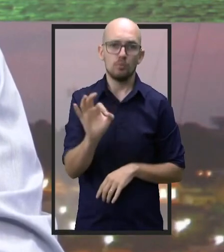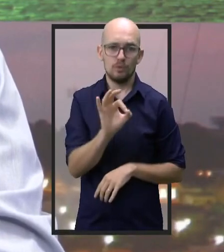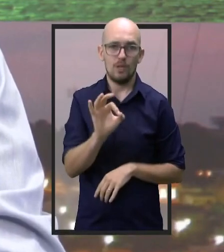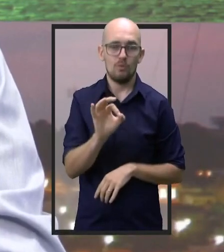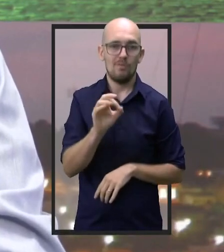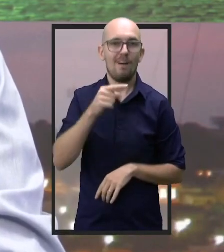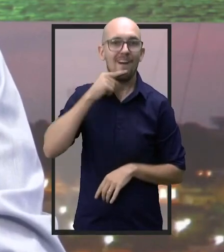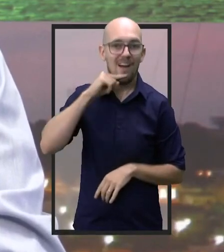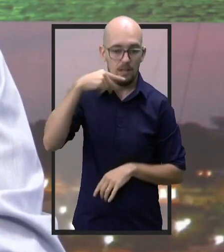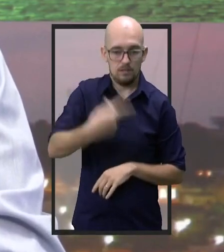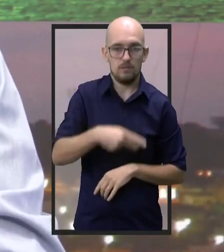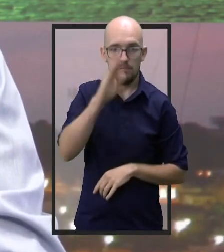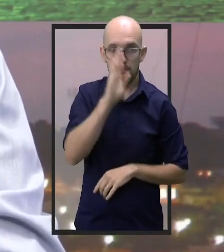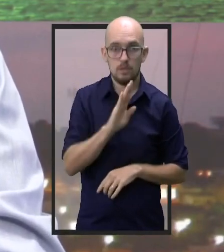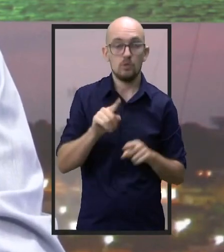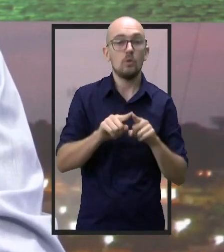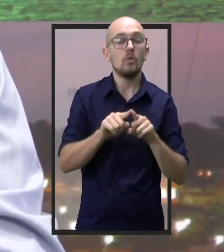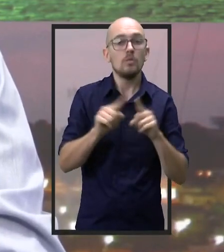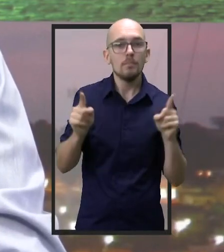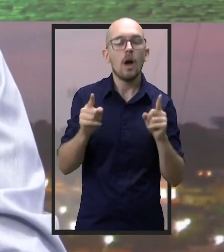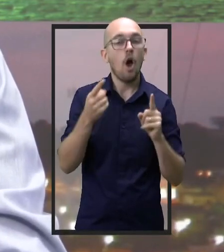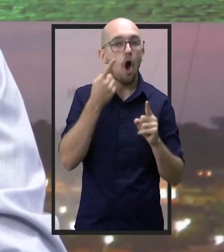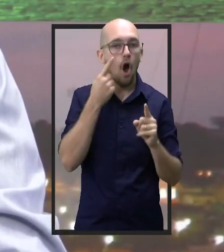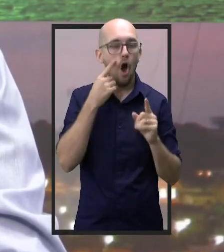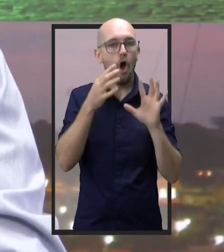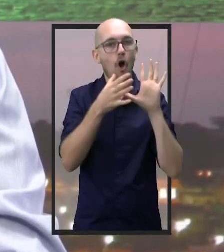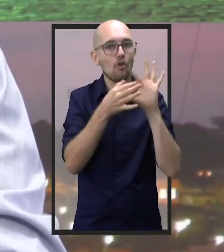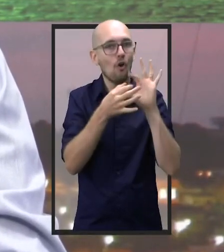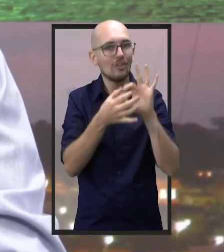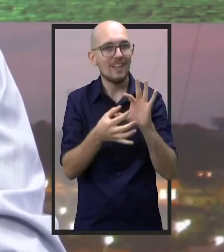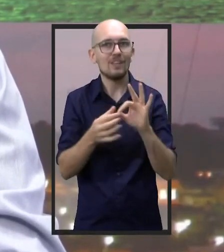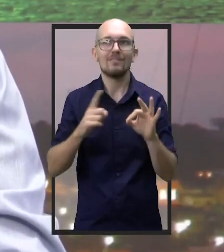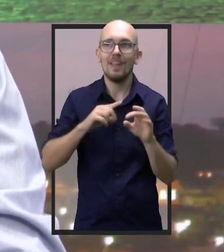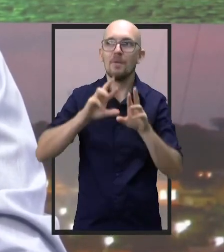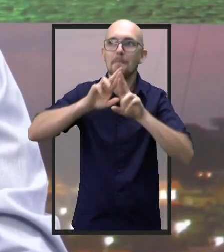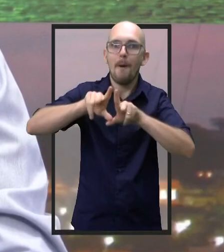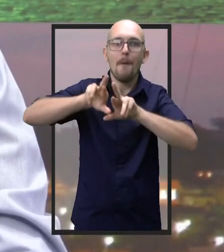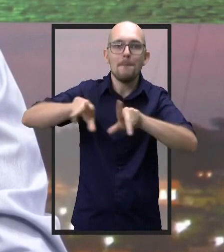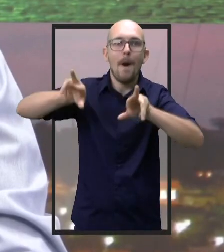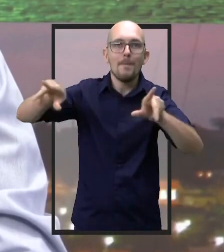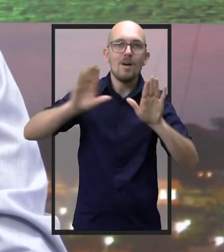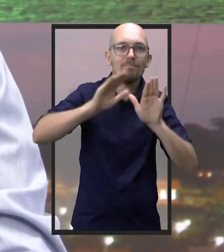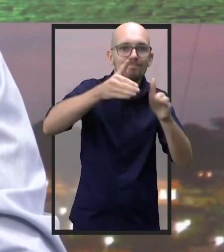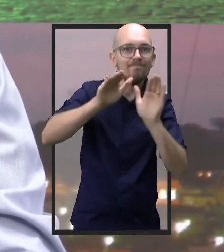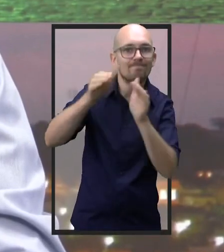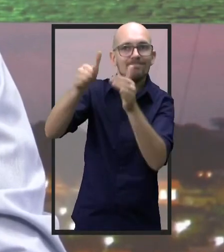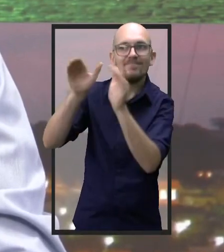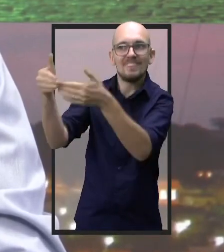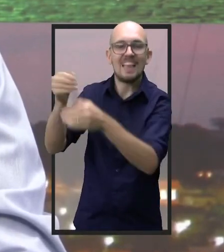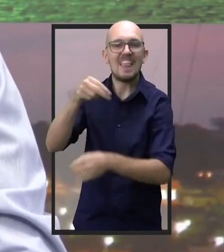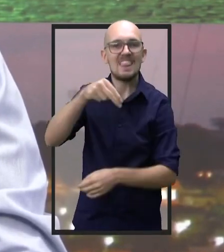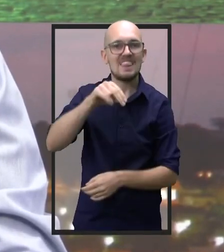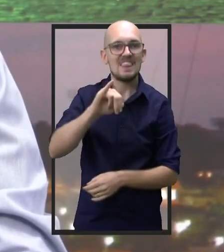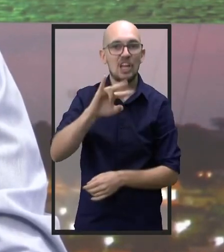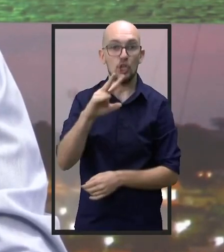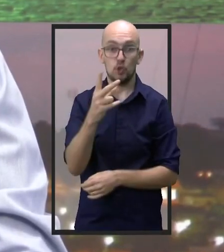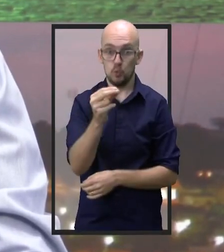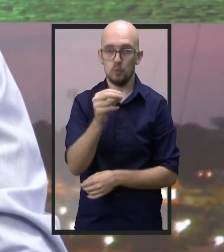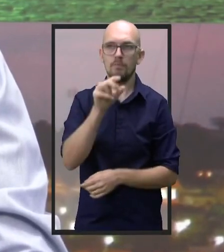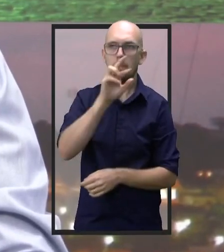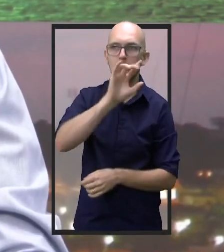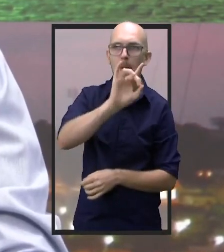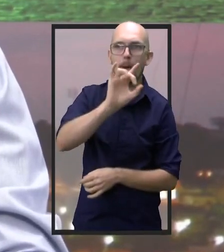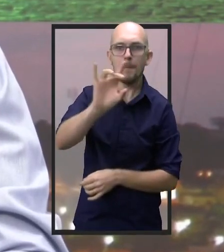Brasil. Mas esse contexto de você trabalhar em nicho de mercado, tentar colocar nós produtores, pequenos e